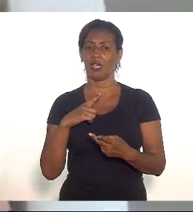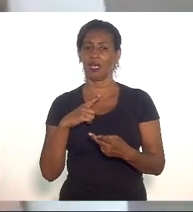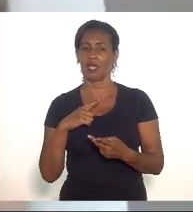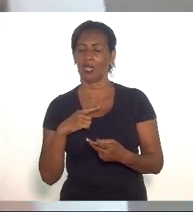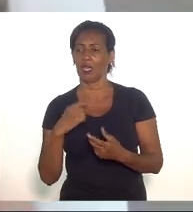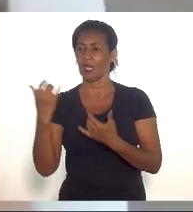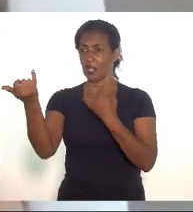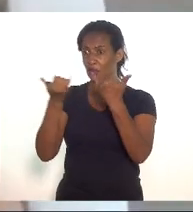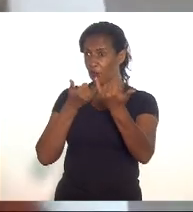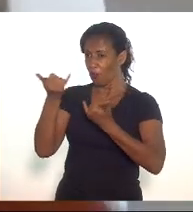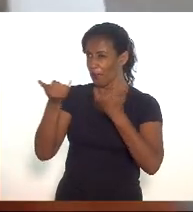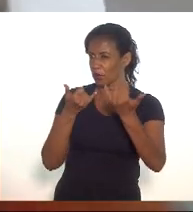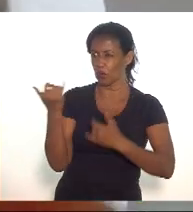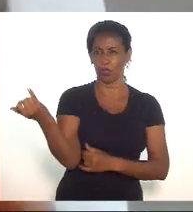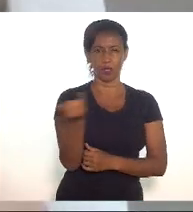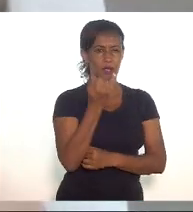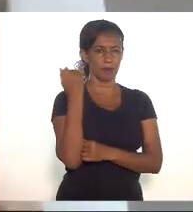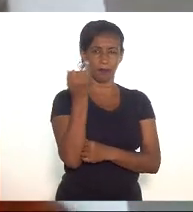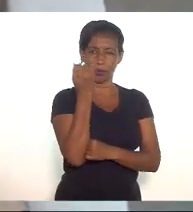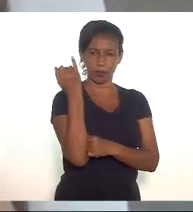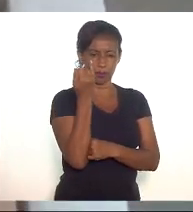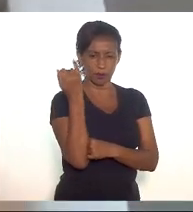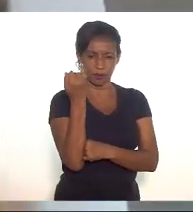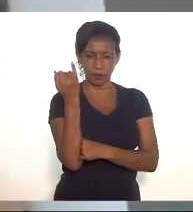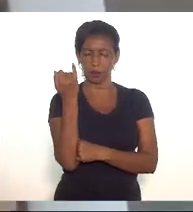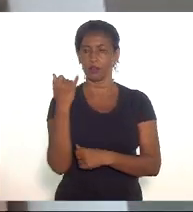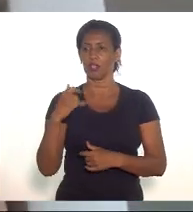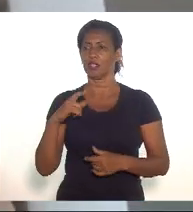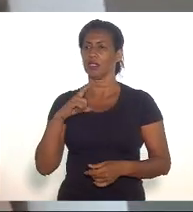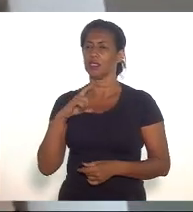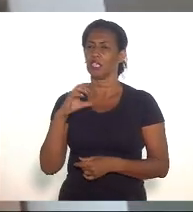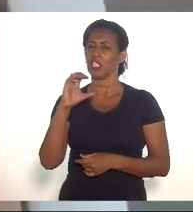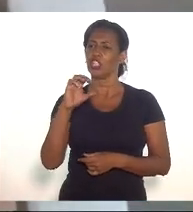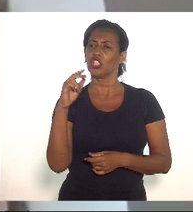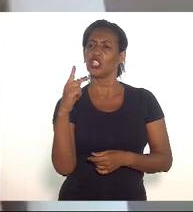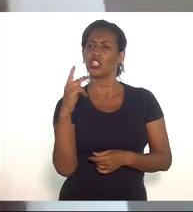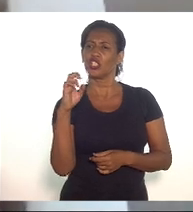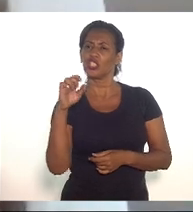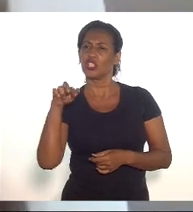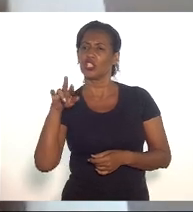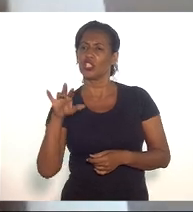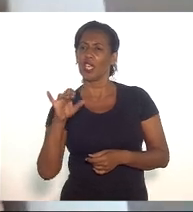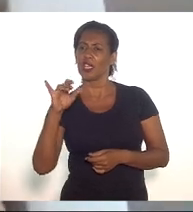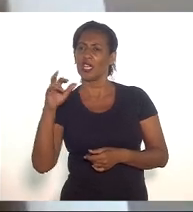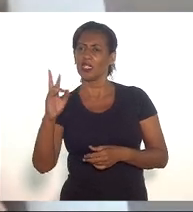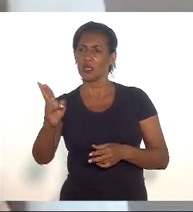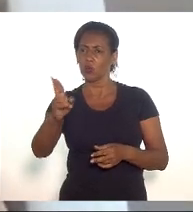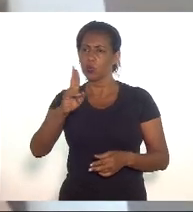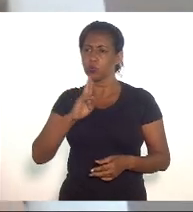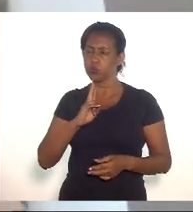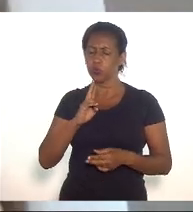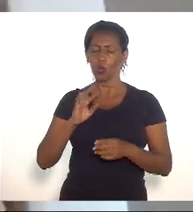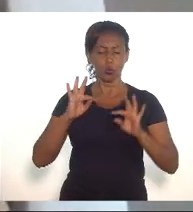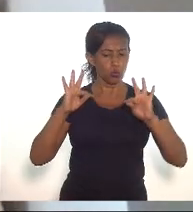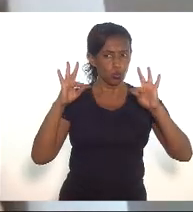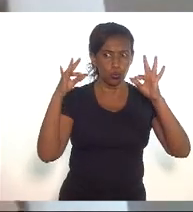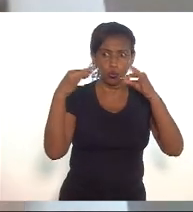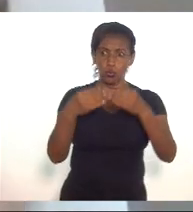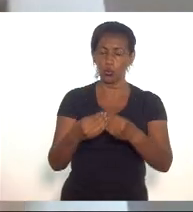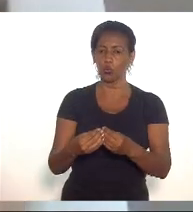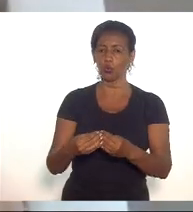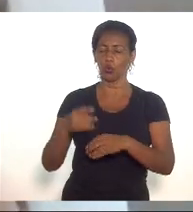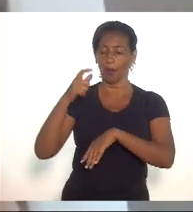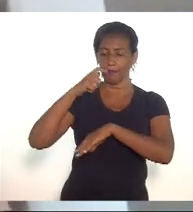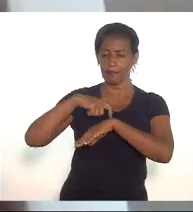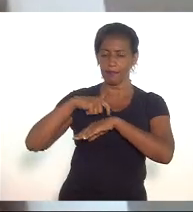alimentem de informação, ter os checklists, as bases de feedback. Isso tudo leva